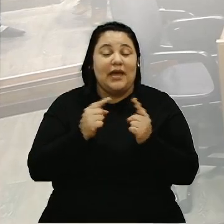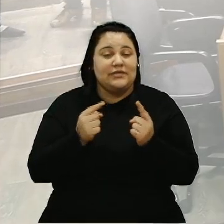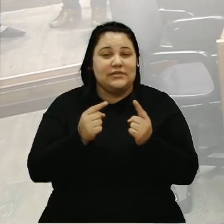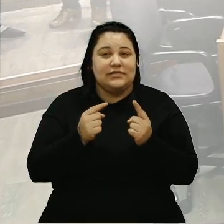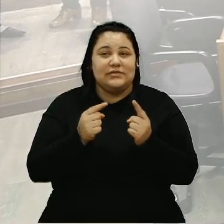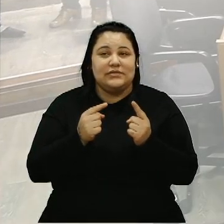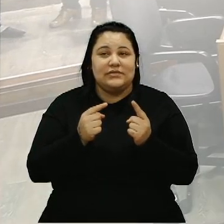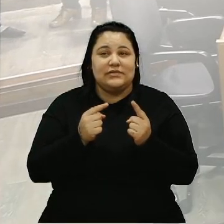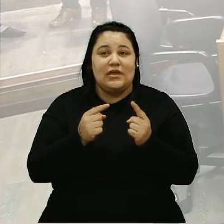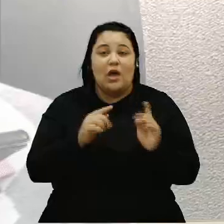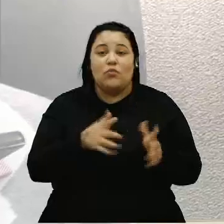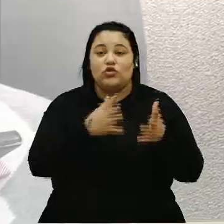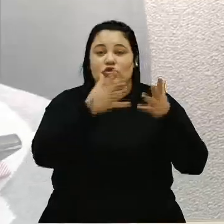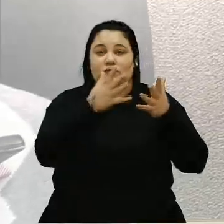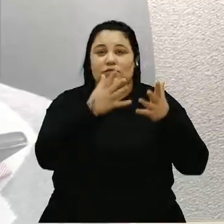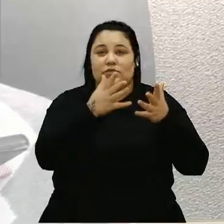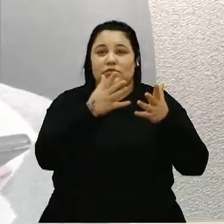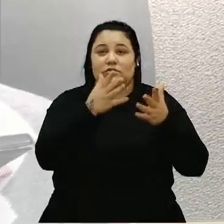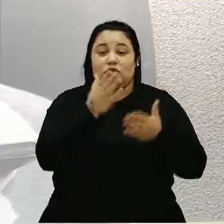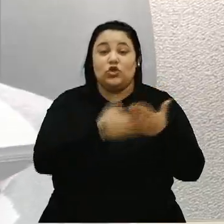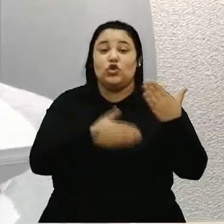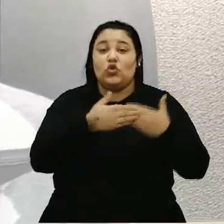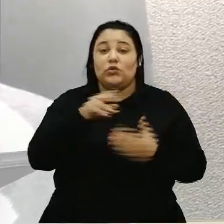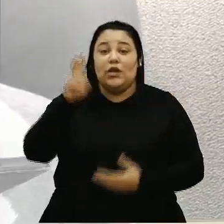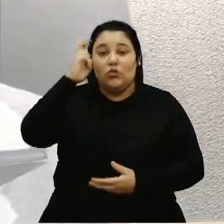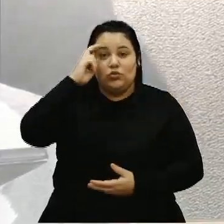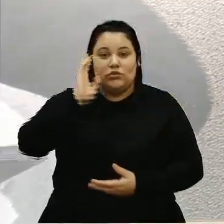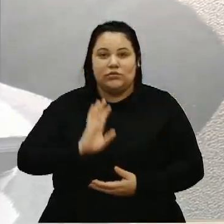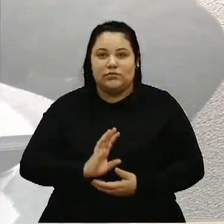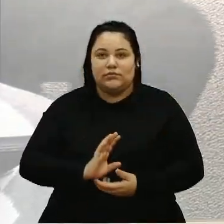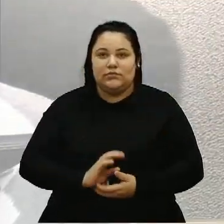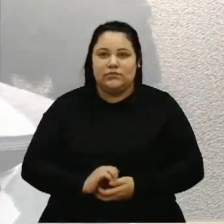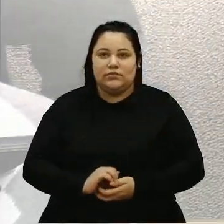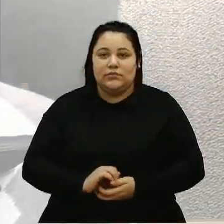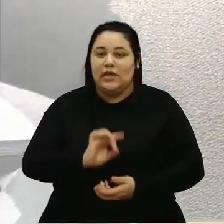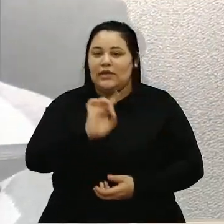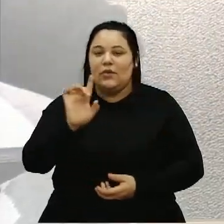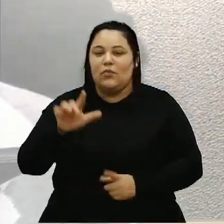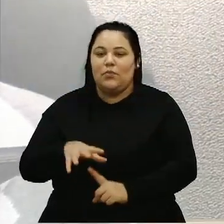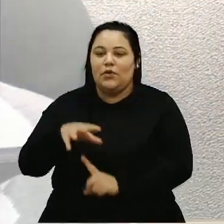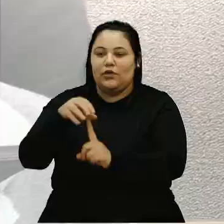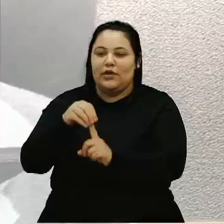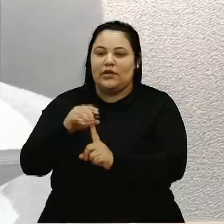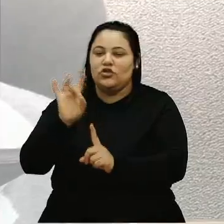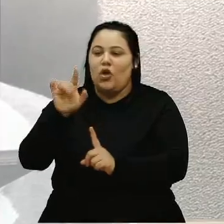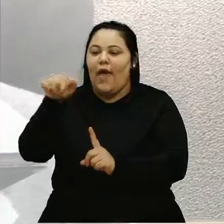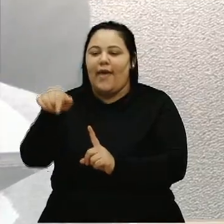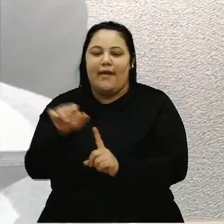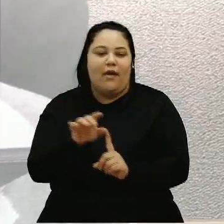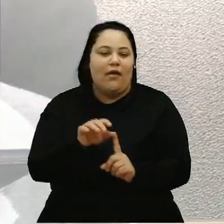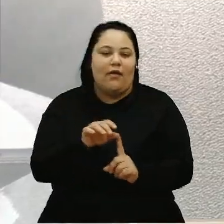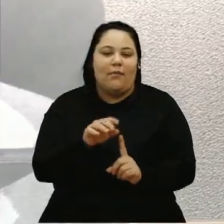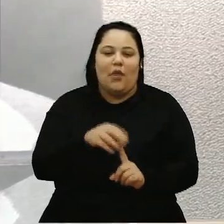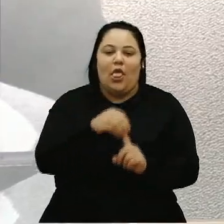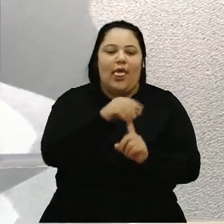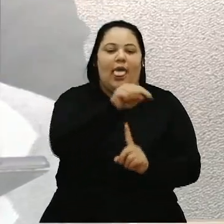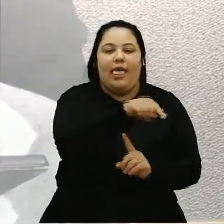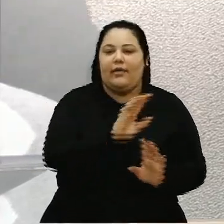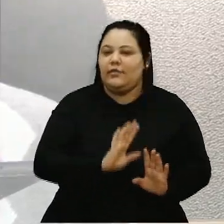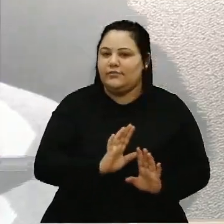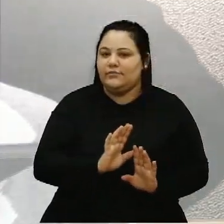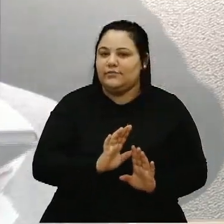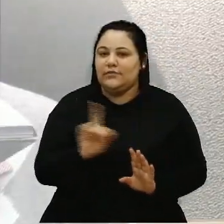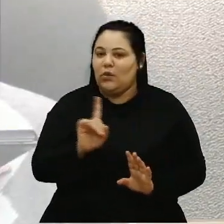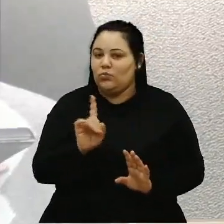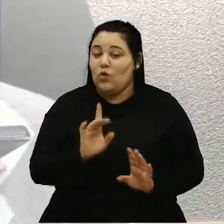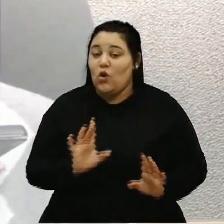ela promova todas as culturas e não dá prioridade para algumas. Então, todas as culturas